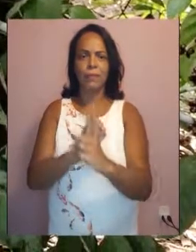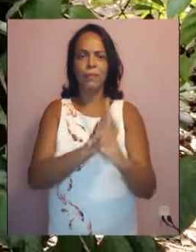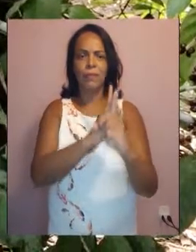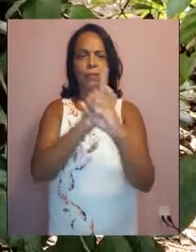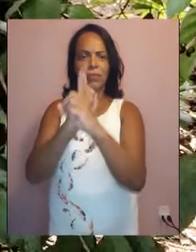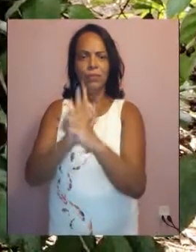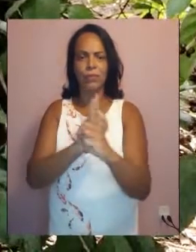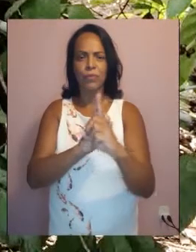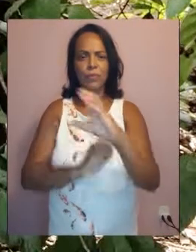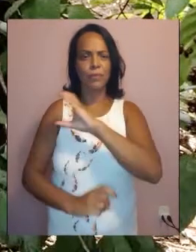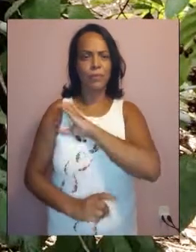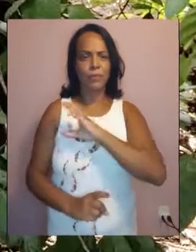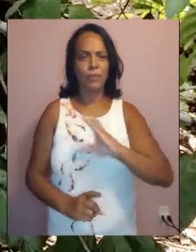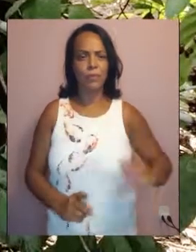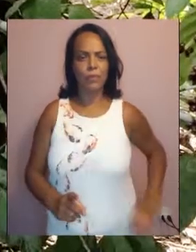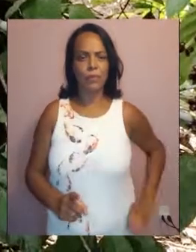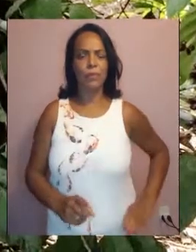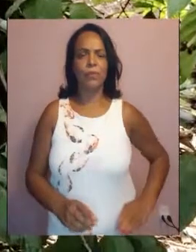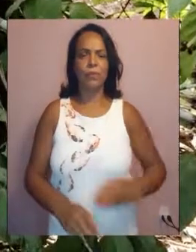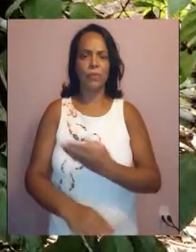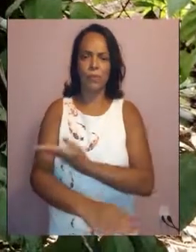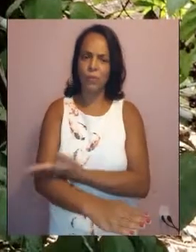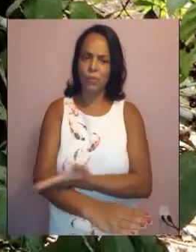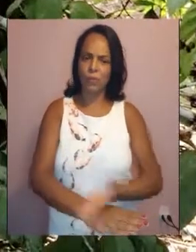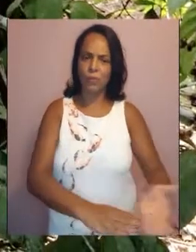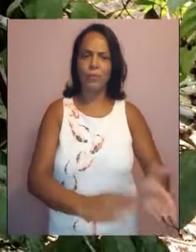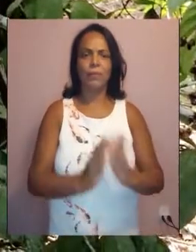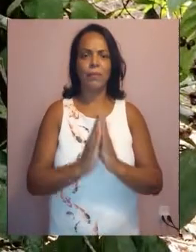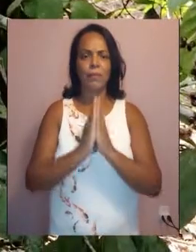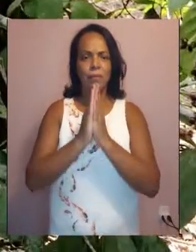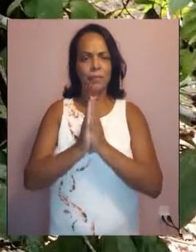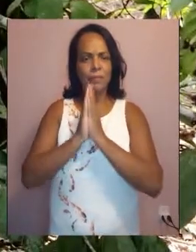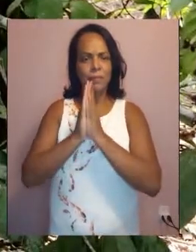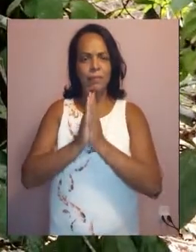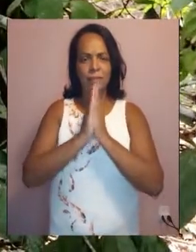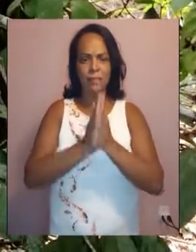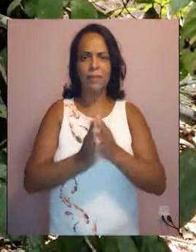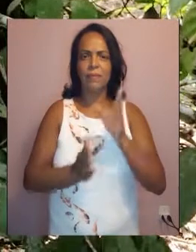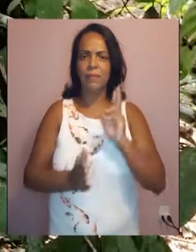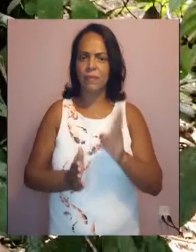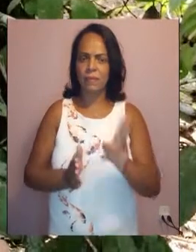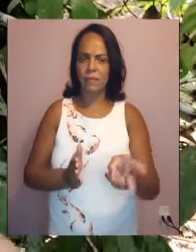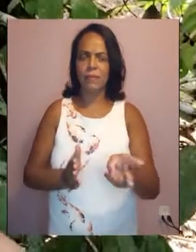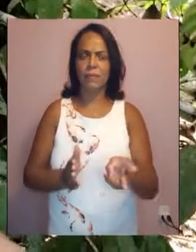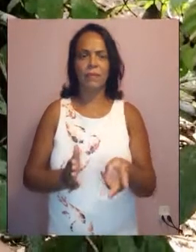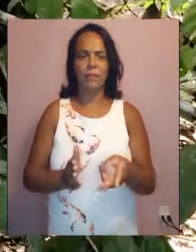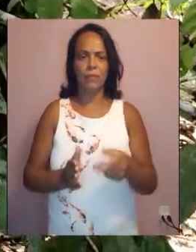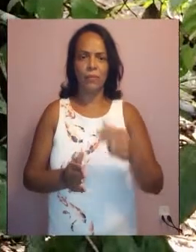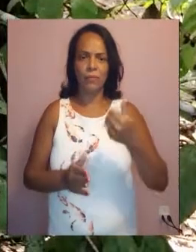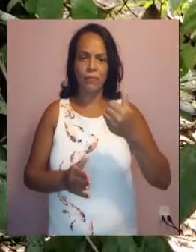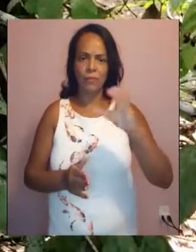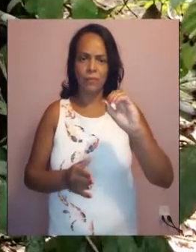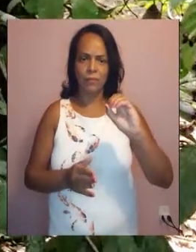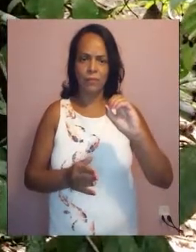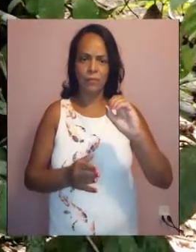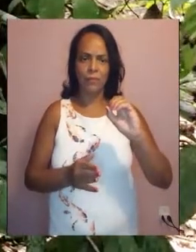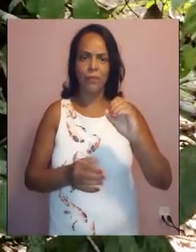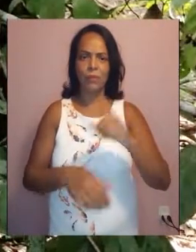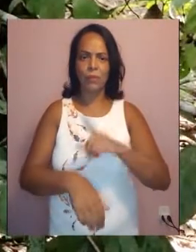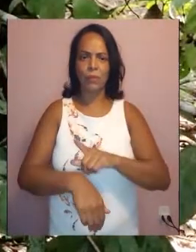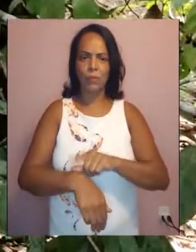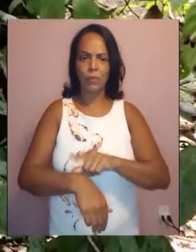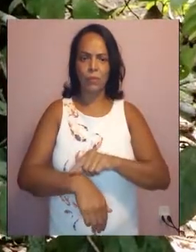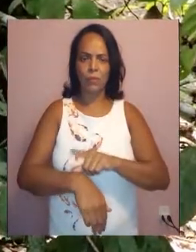Inclusive ela tinha até as horas, né, que ela reunia a filharada toda